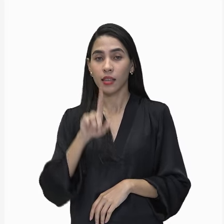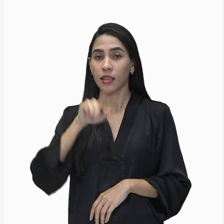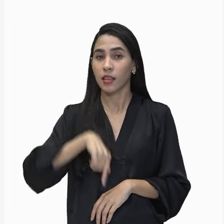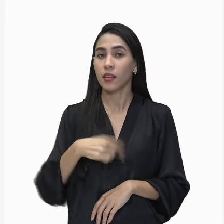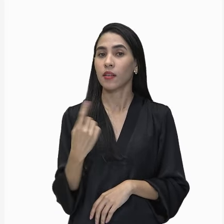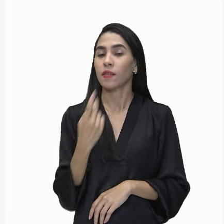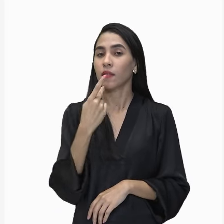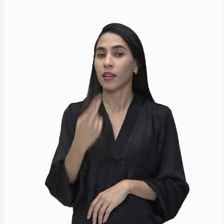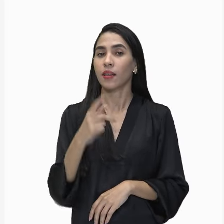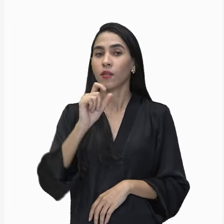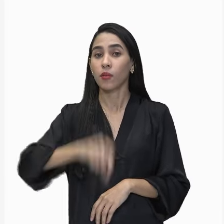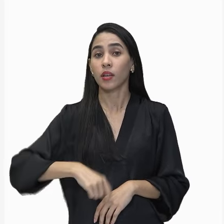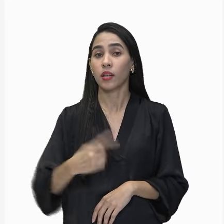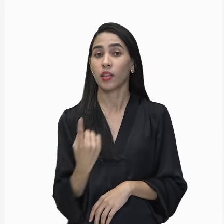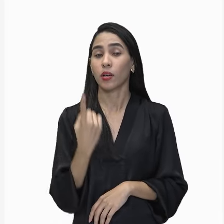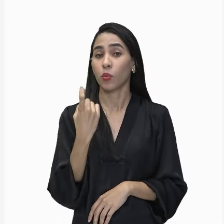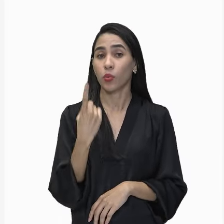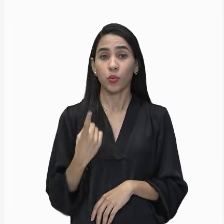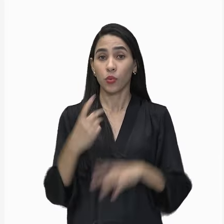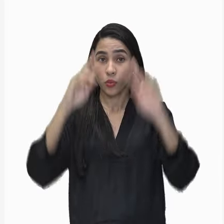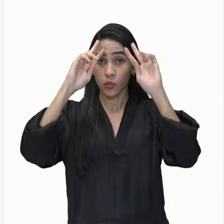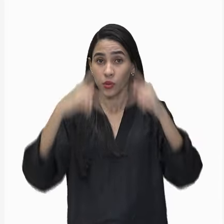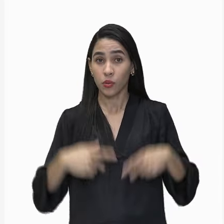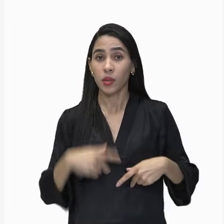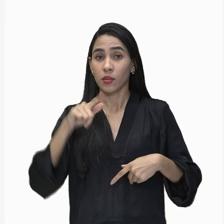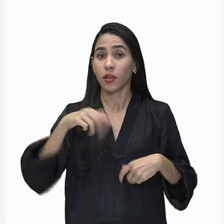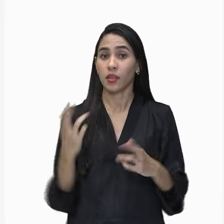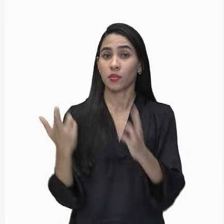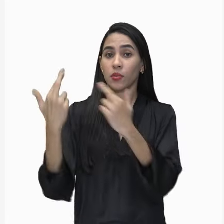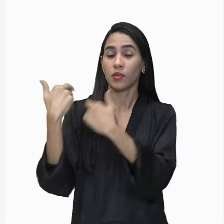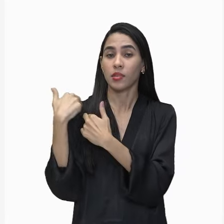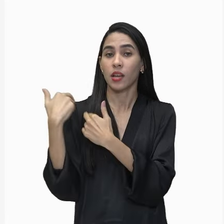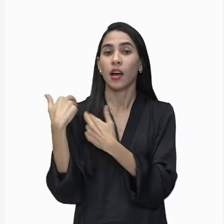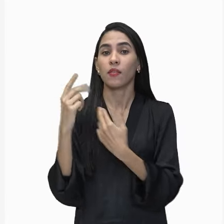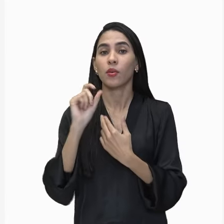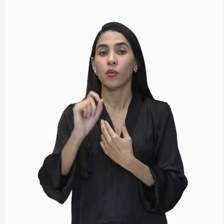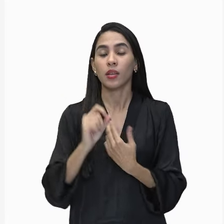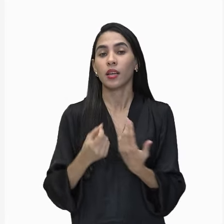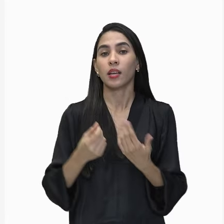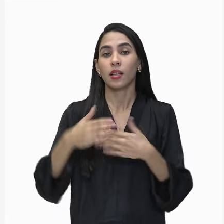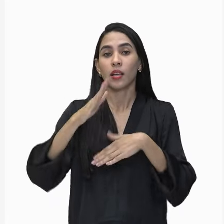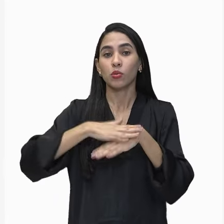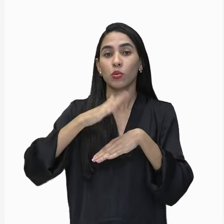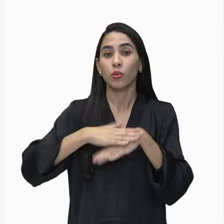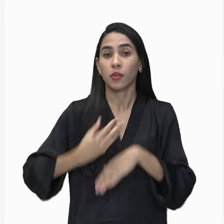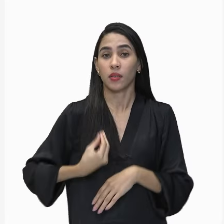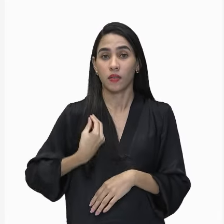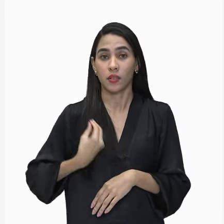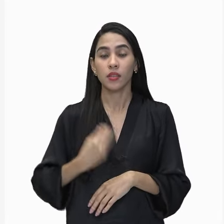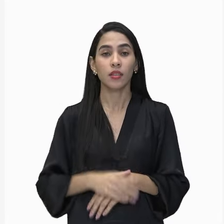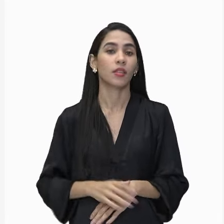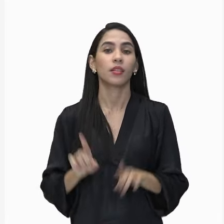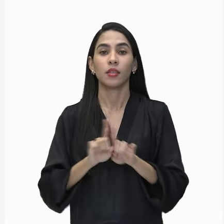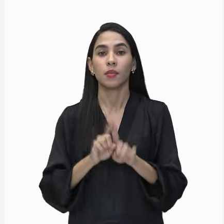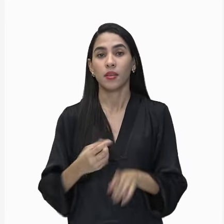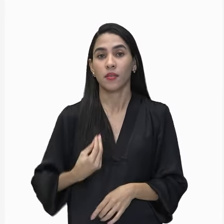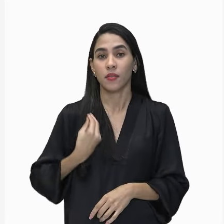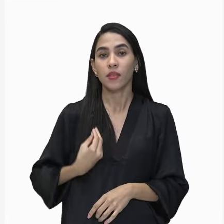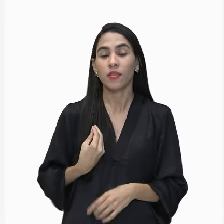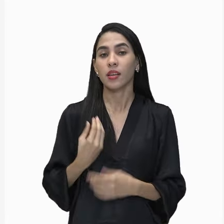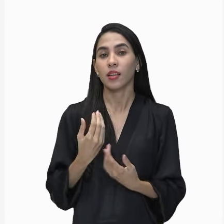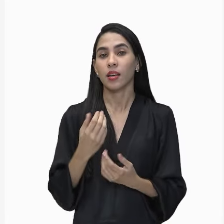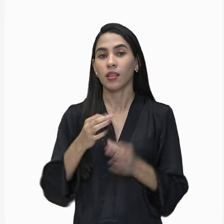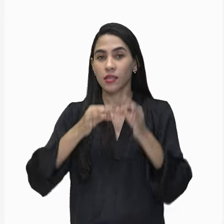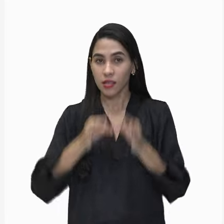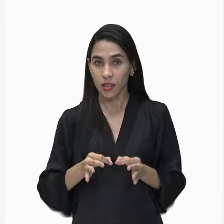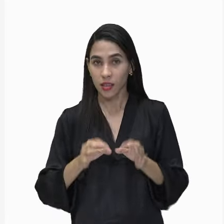único responsável em dar significado à sua vida e em vivê-la de maneira